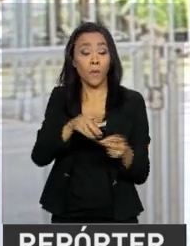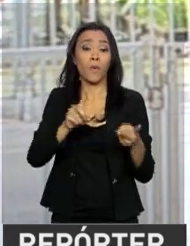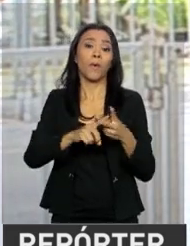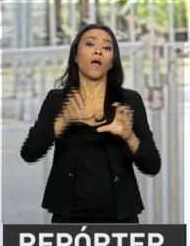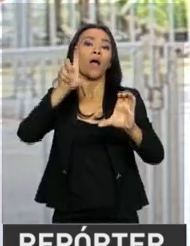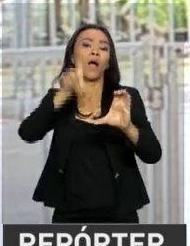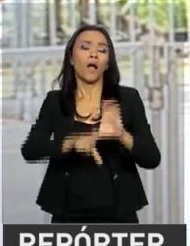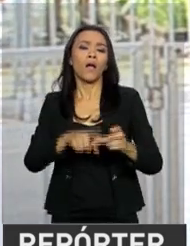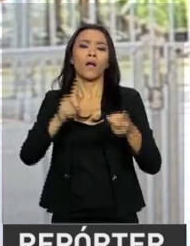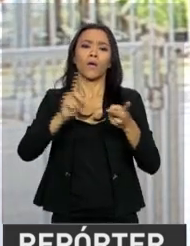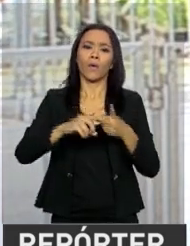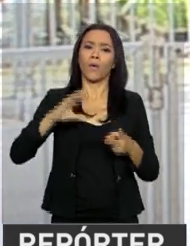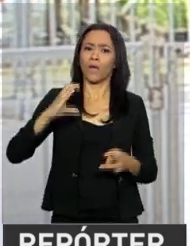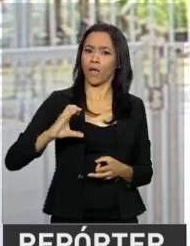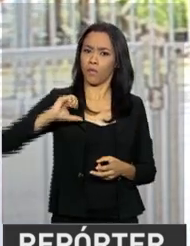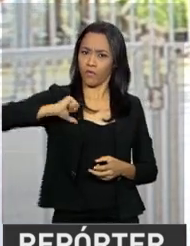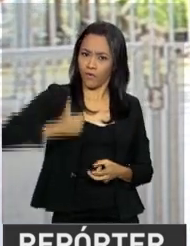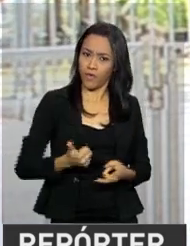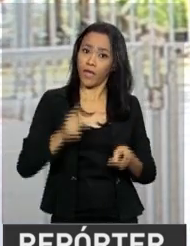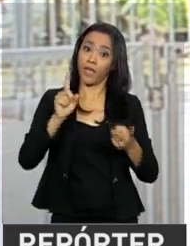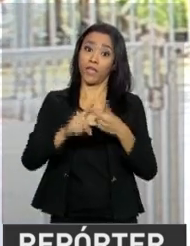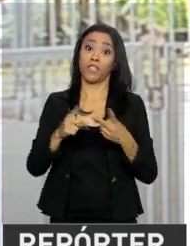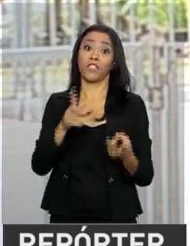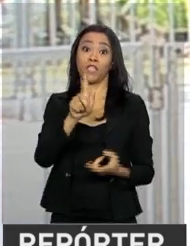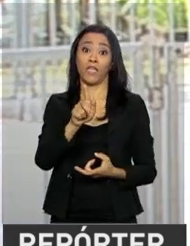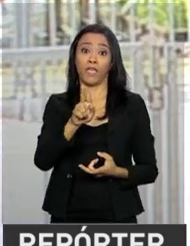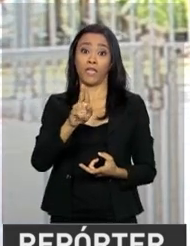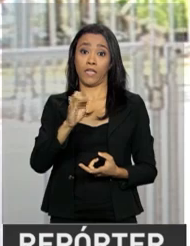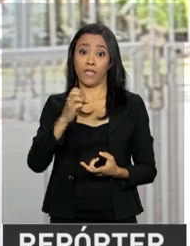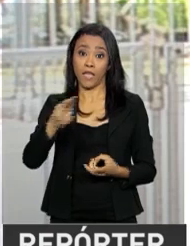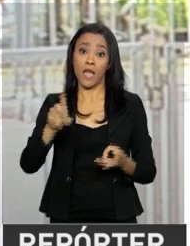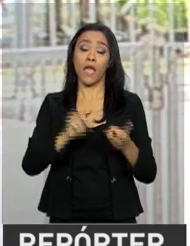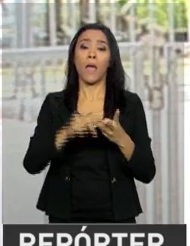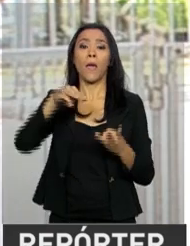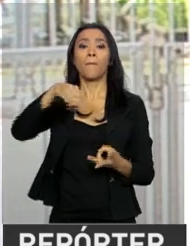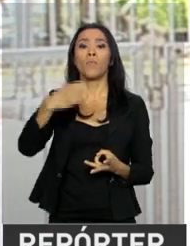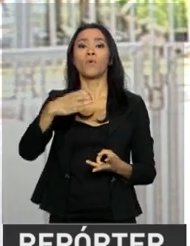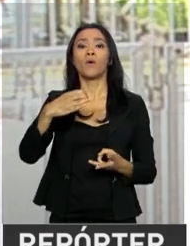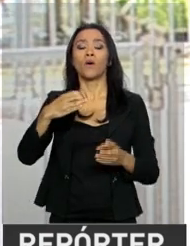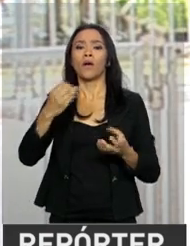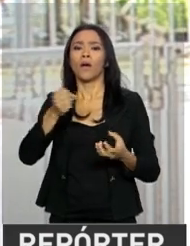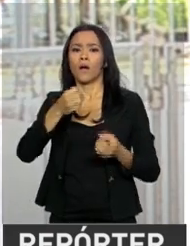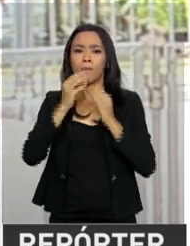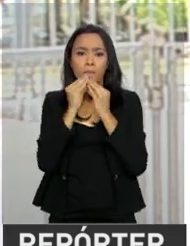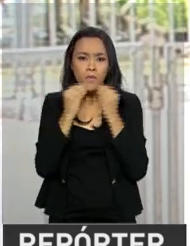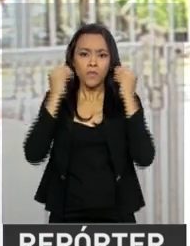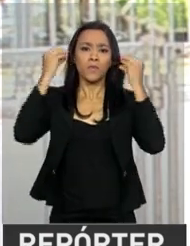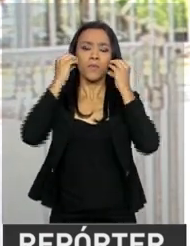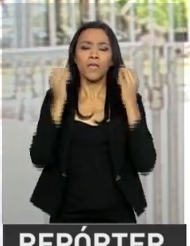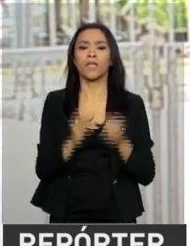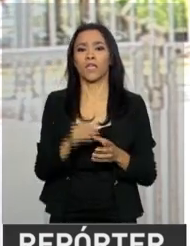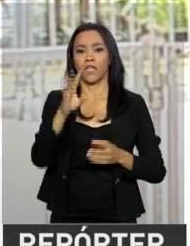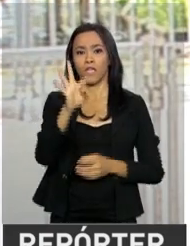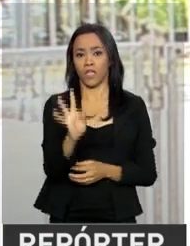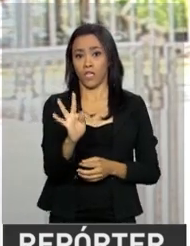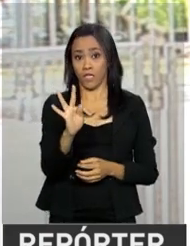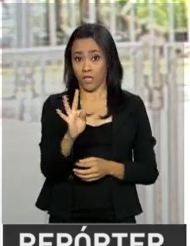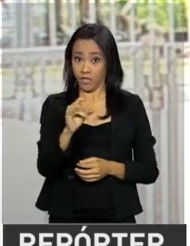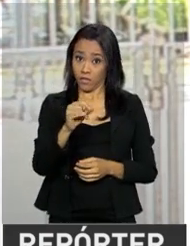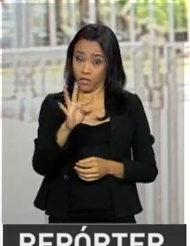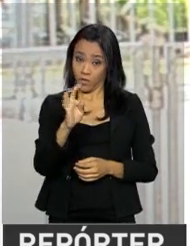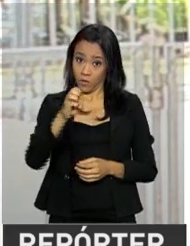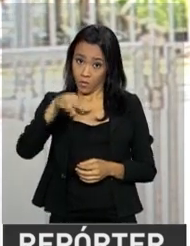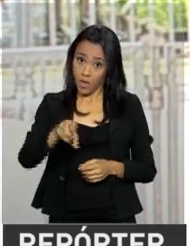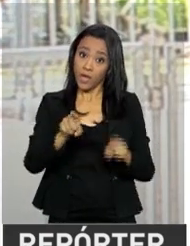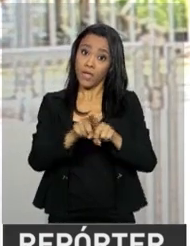Angola, Cabo Verde, Guiné-Bissau, Guiné Equatorial, Moçambique, Portugal, Tomé e Príncipe e Timor-Leste.